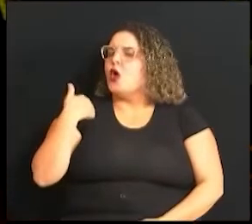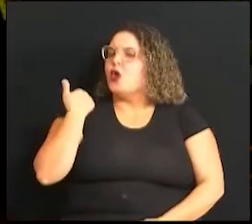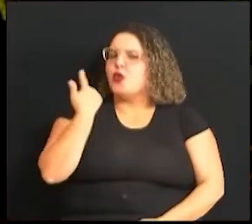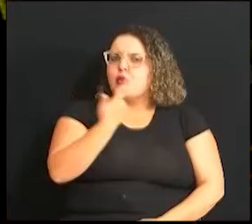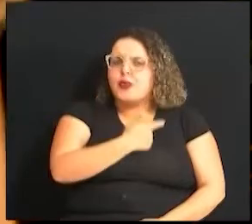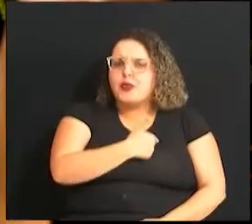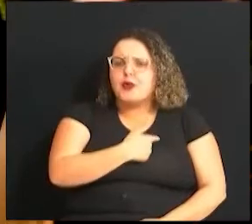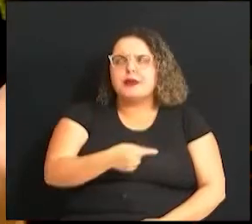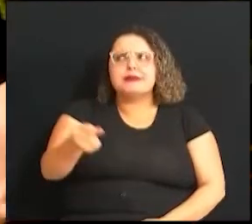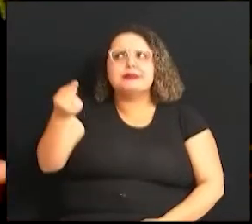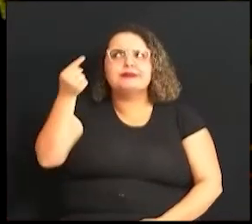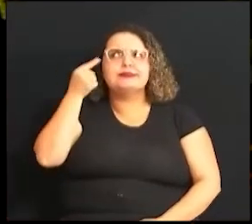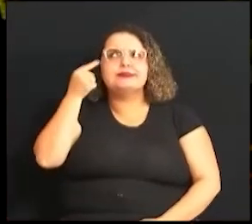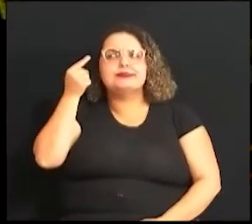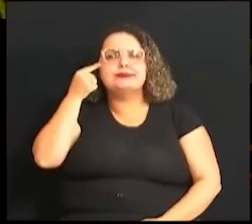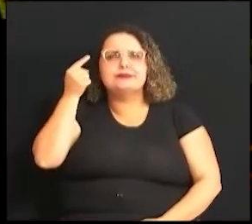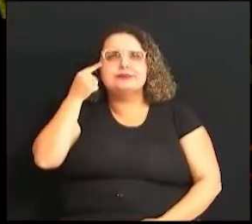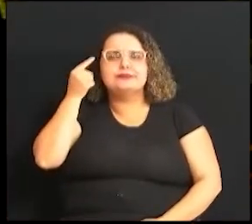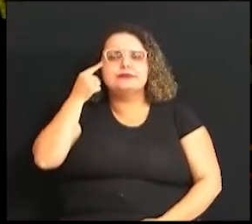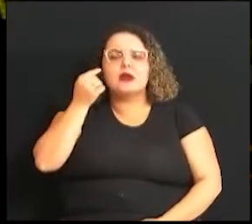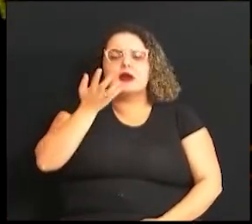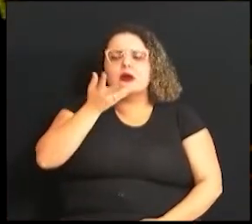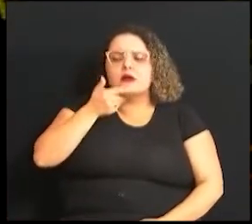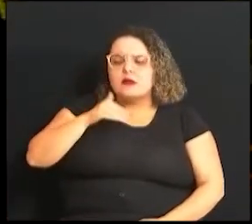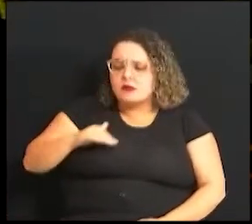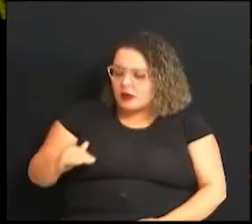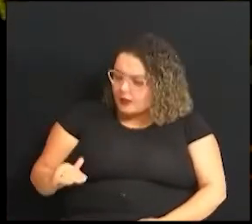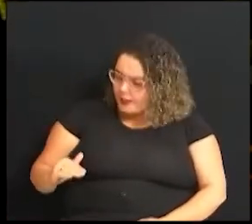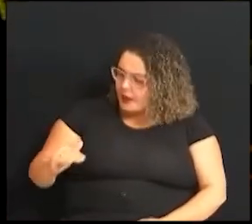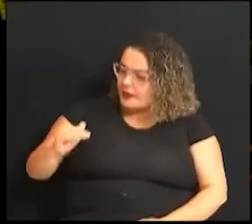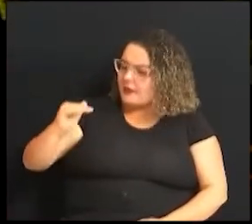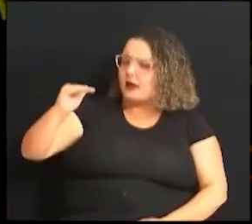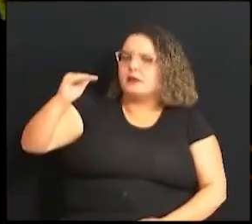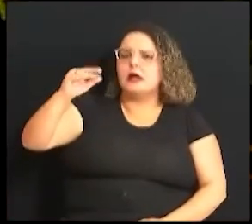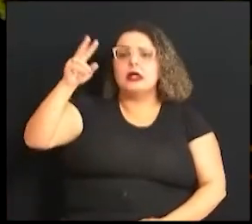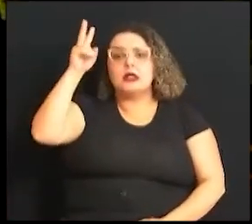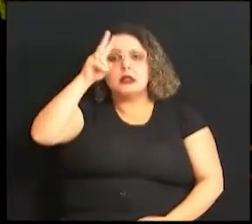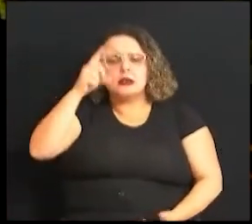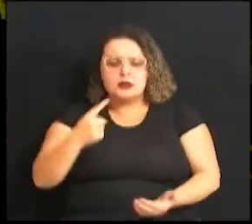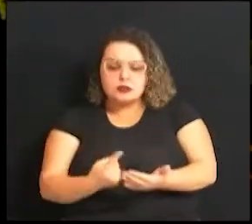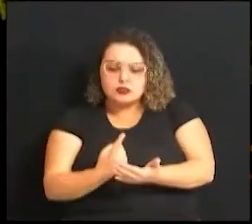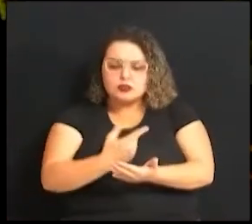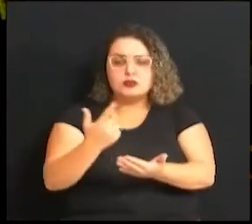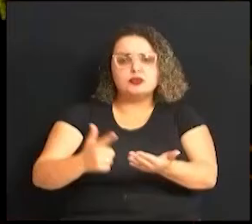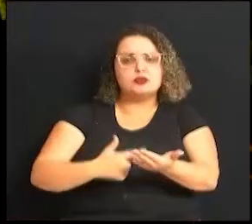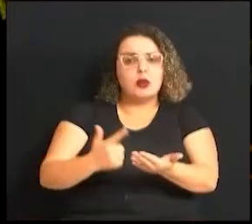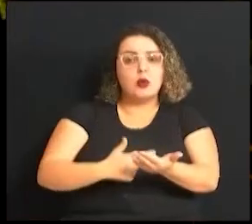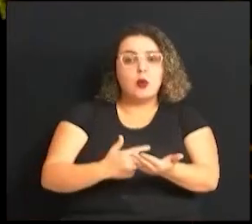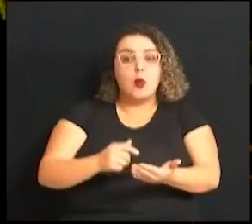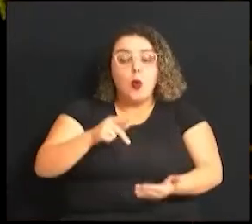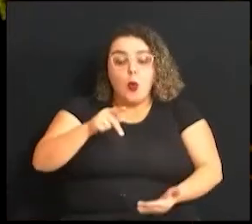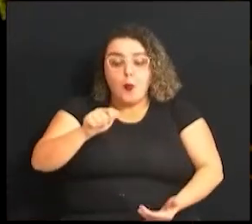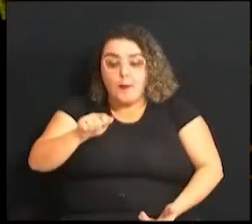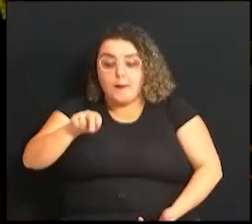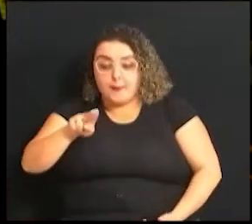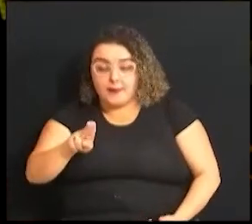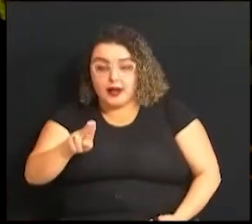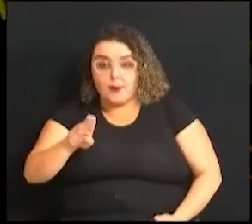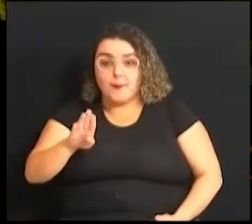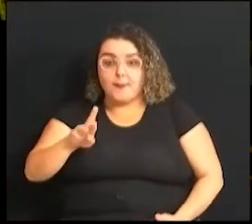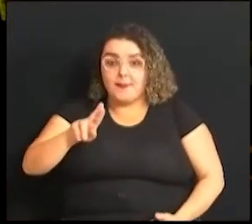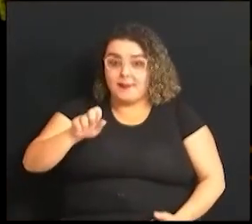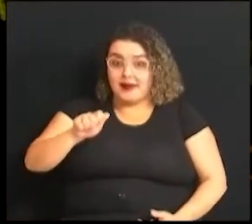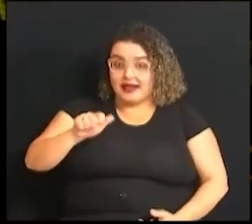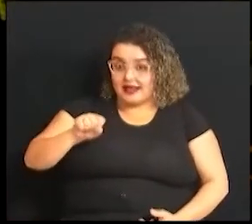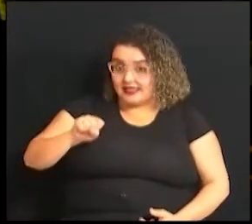A gente passa toda a nossa infância lendo nos livros de escola, nas apostilas de história, que o pau-brasil foi um dos símbolos, ou